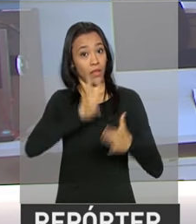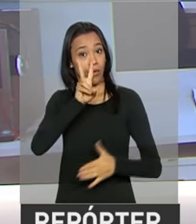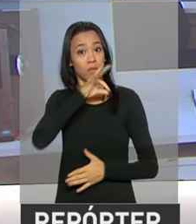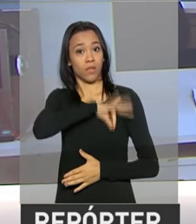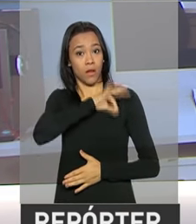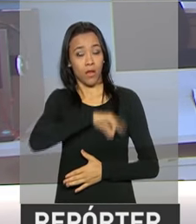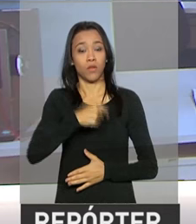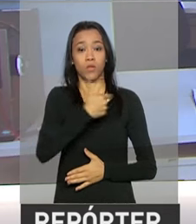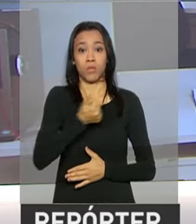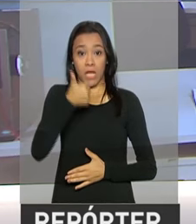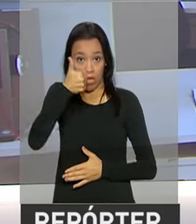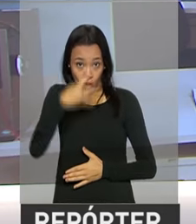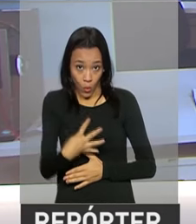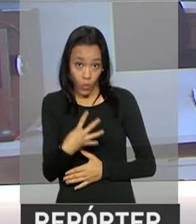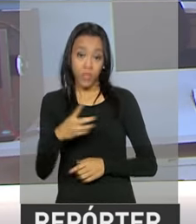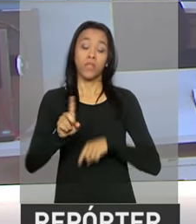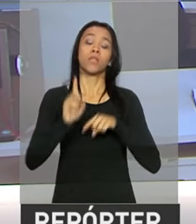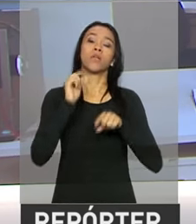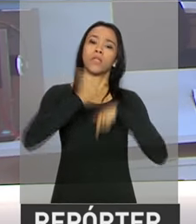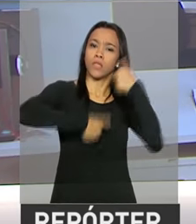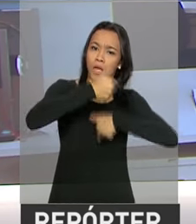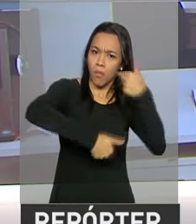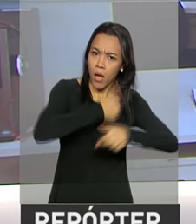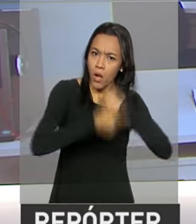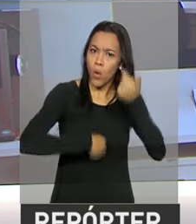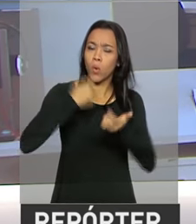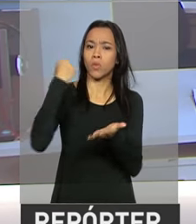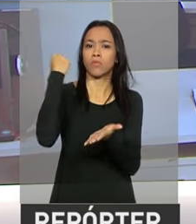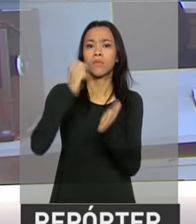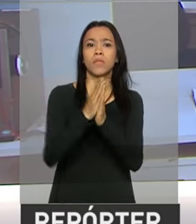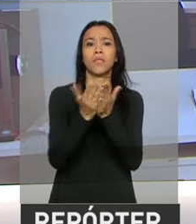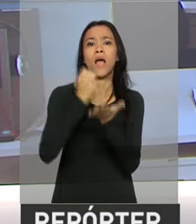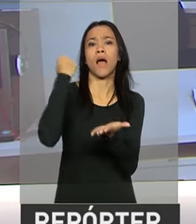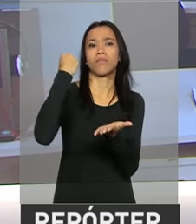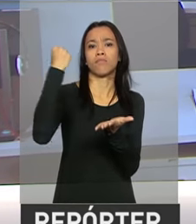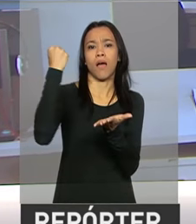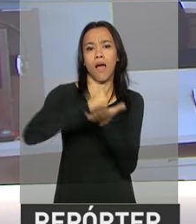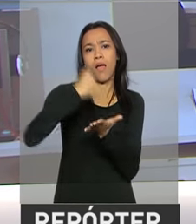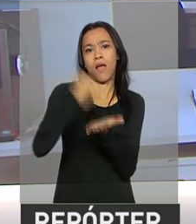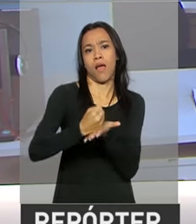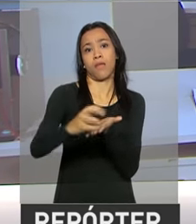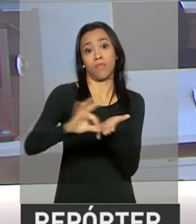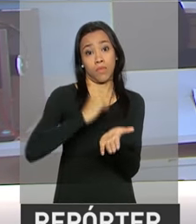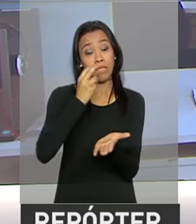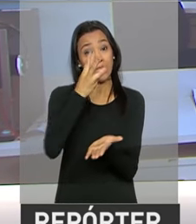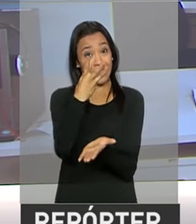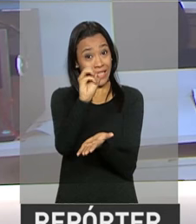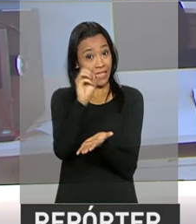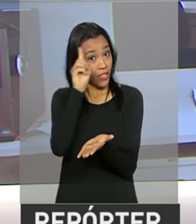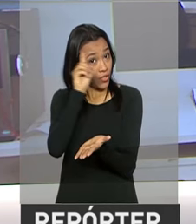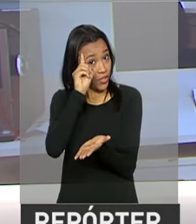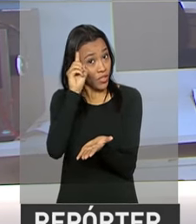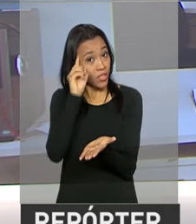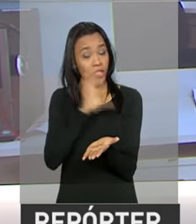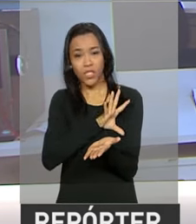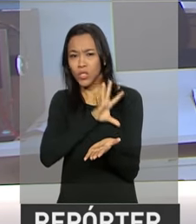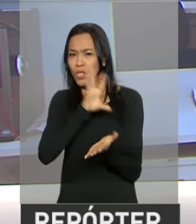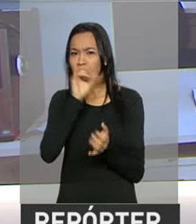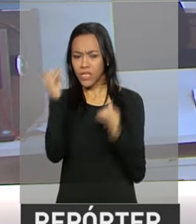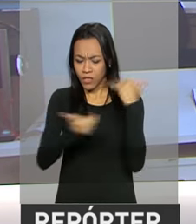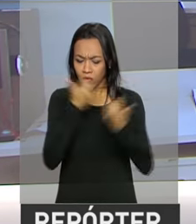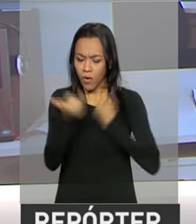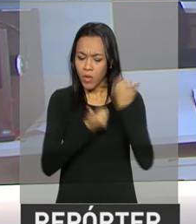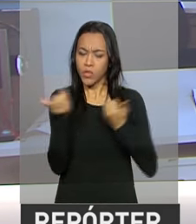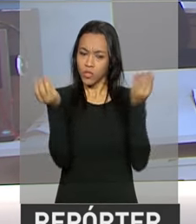até dois salários mínimos em 2014, exerceu trabalho com carteira assinada por pelo menos 30 dias no mesmo ano e está com os dados atualizados